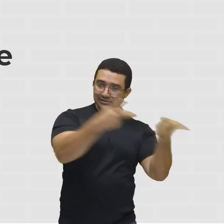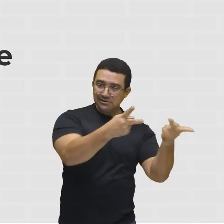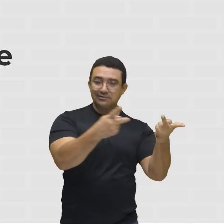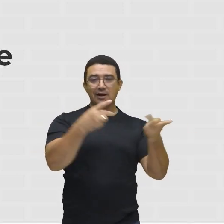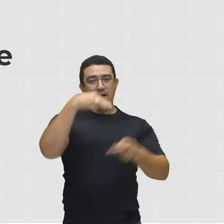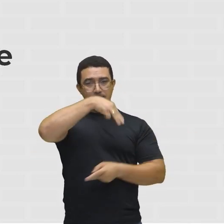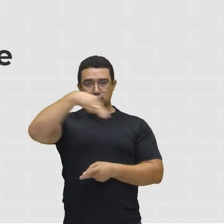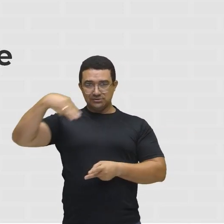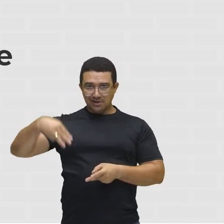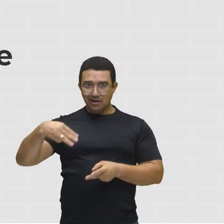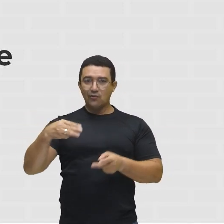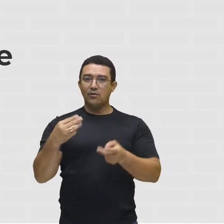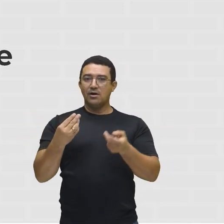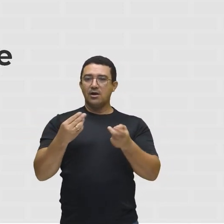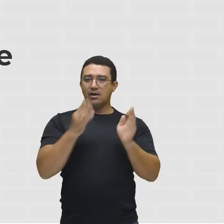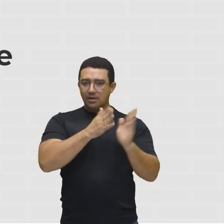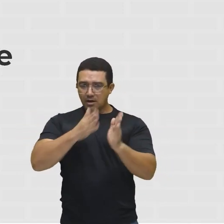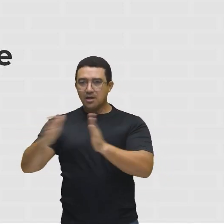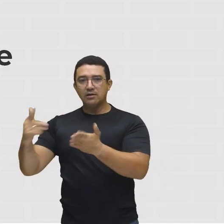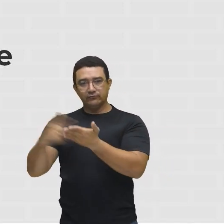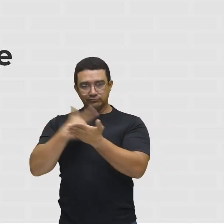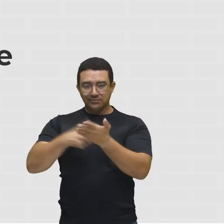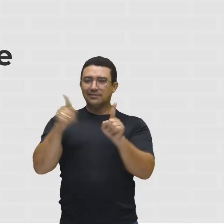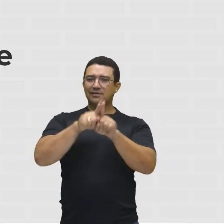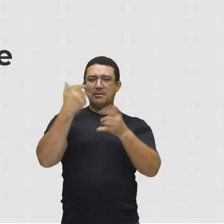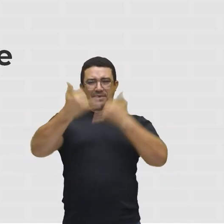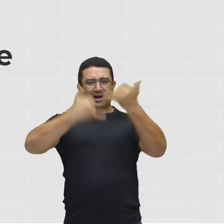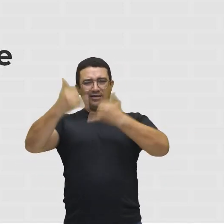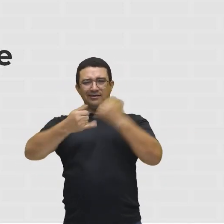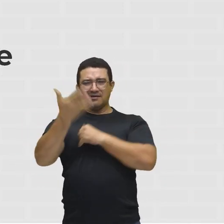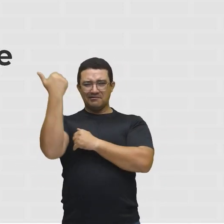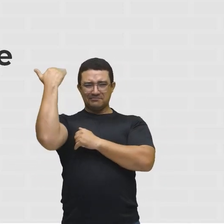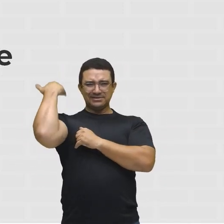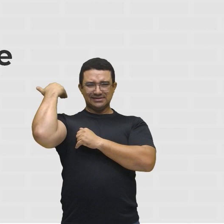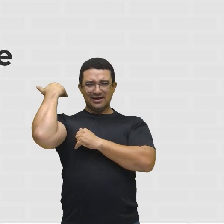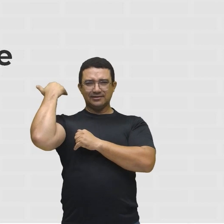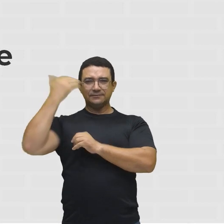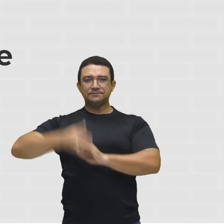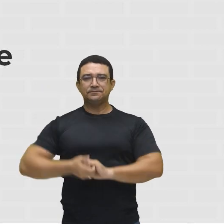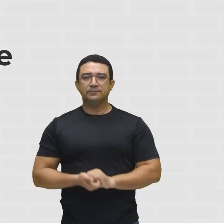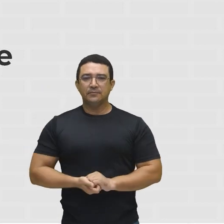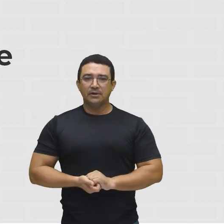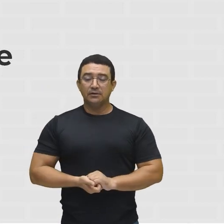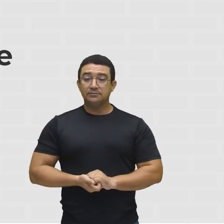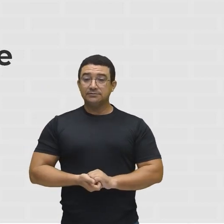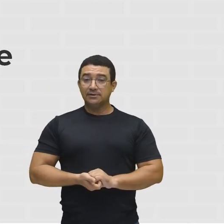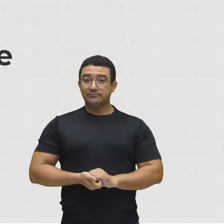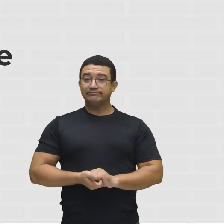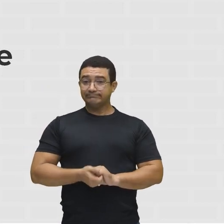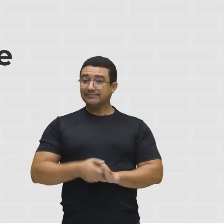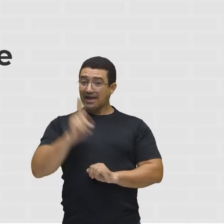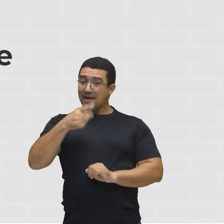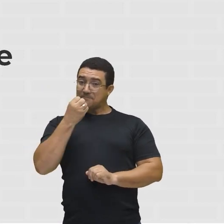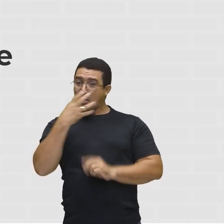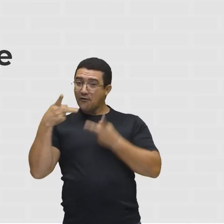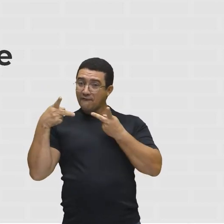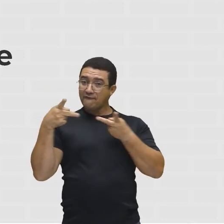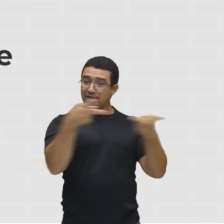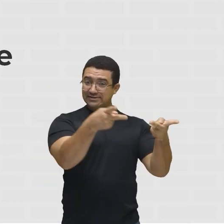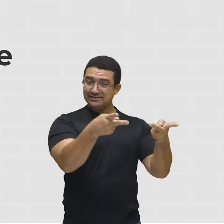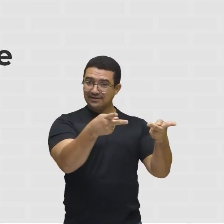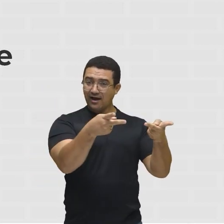mundial, brincadeiras antigas, certo? Então, nada melhor do que visitar. E eu